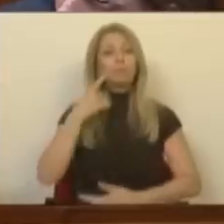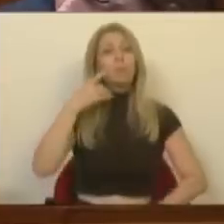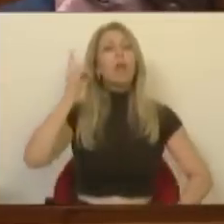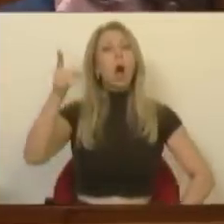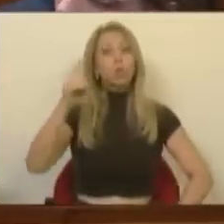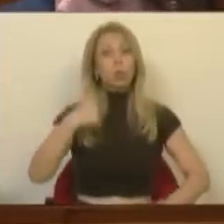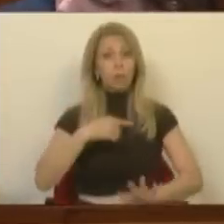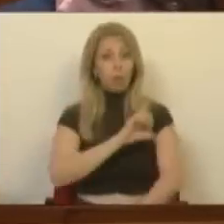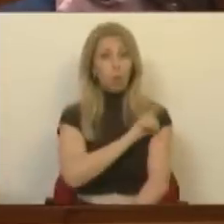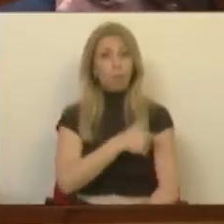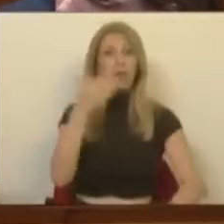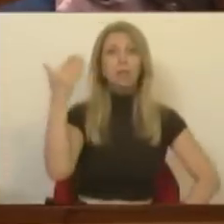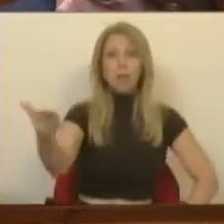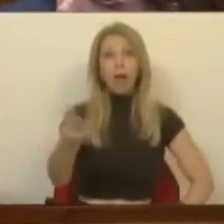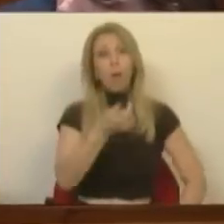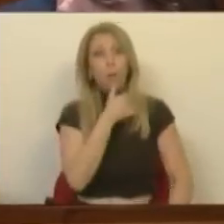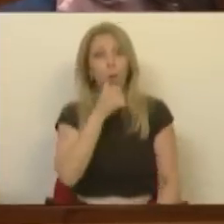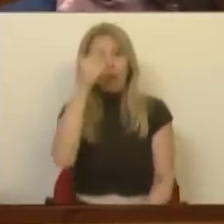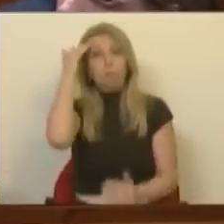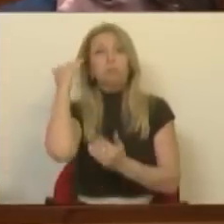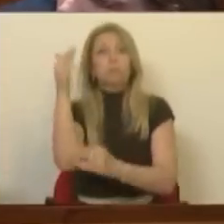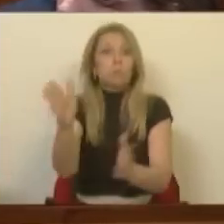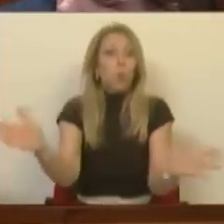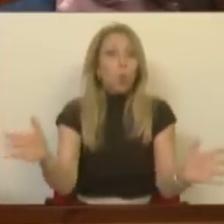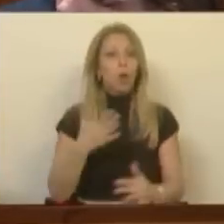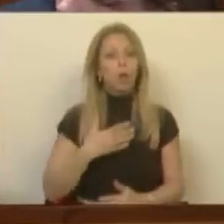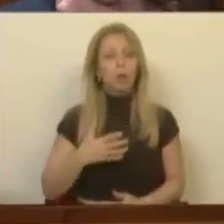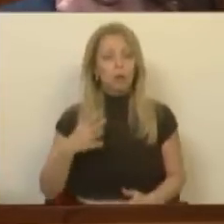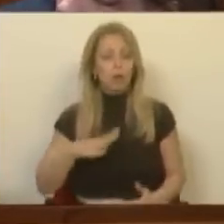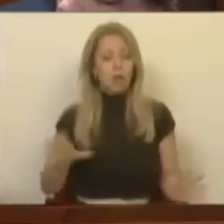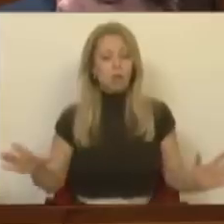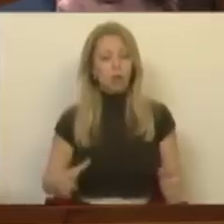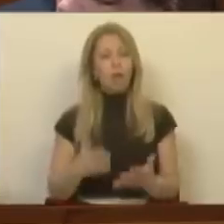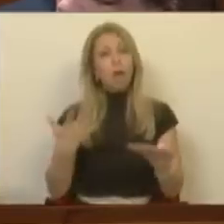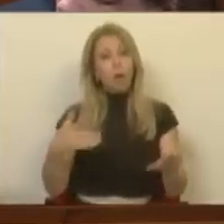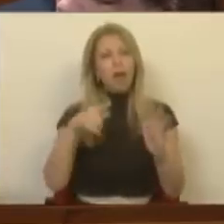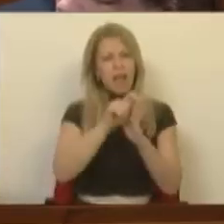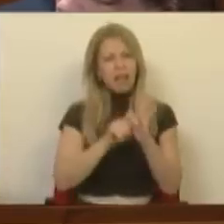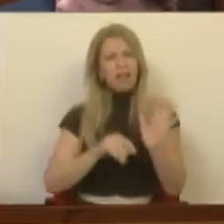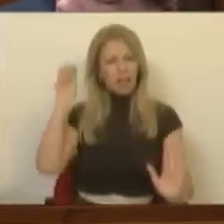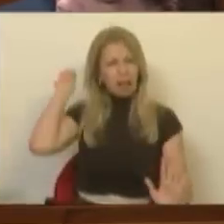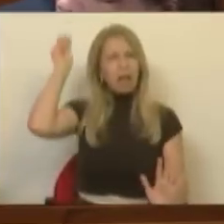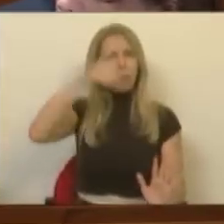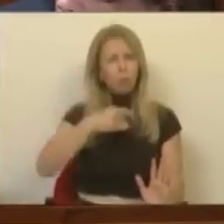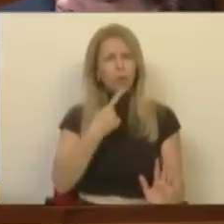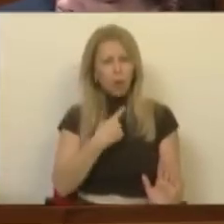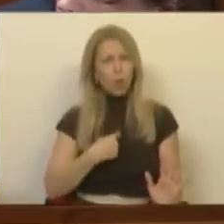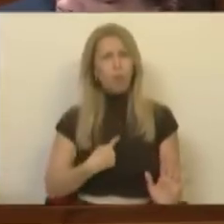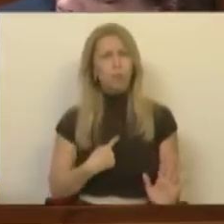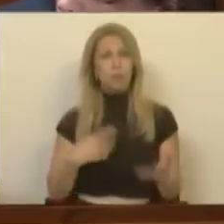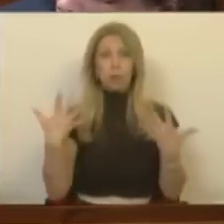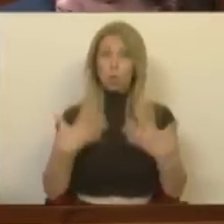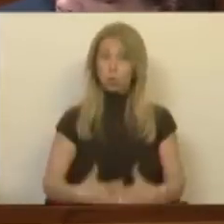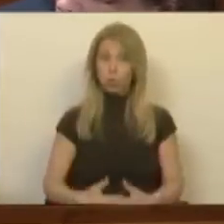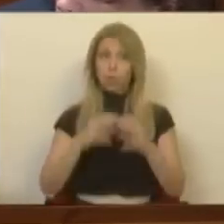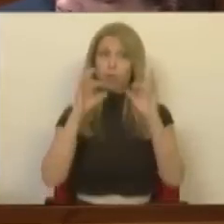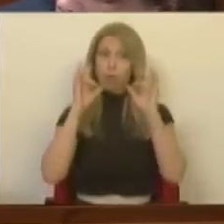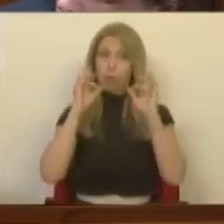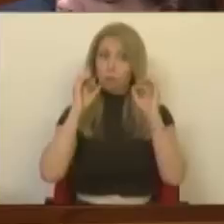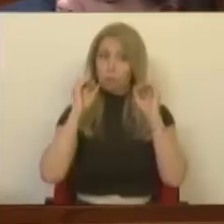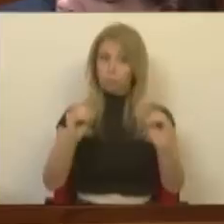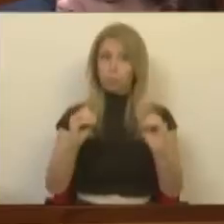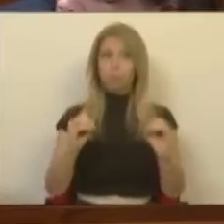que vem entenderem do ponto de vista daquilo que designou é publicana não tenho Menor das dúvidas que não corresponde à época